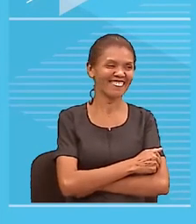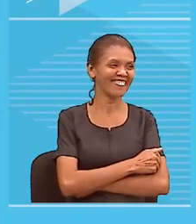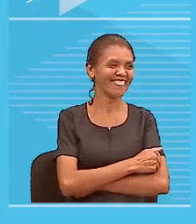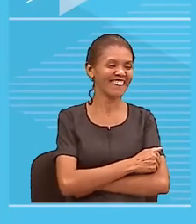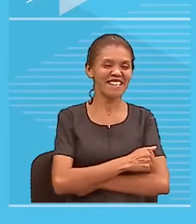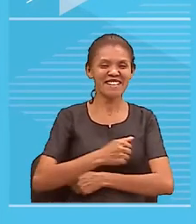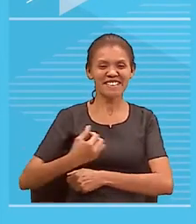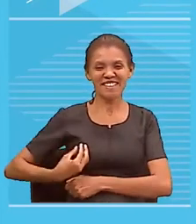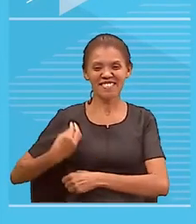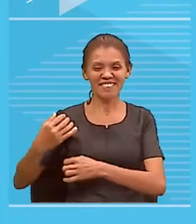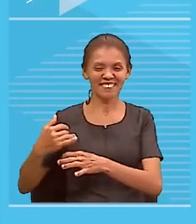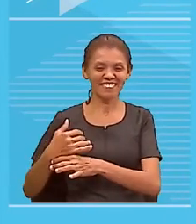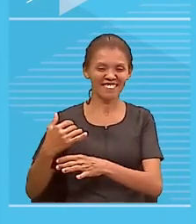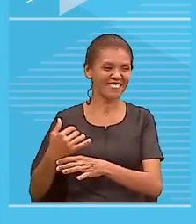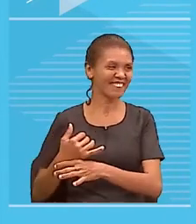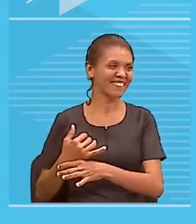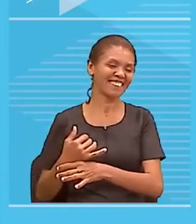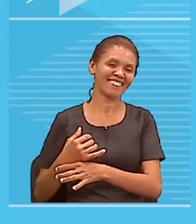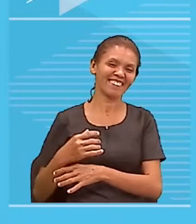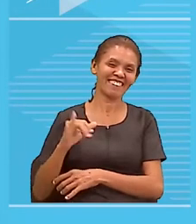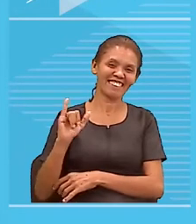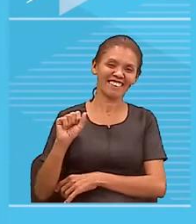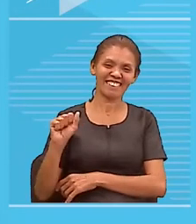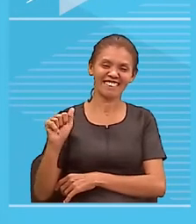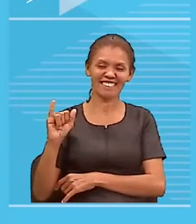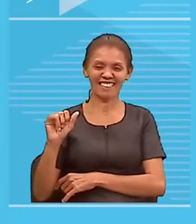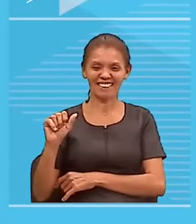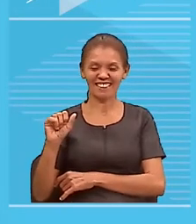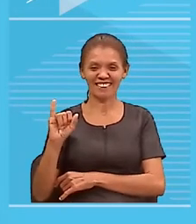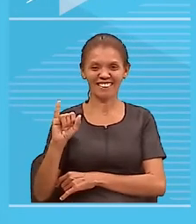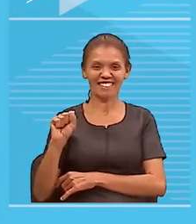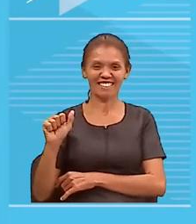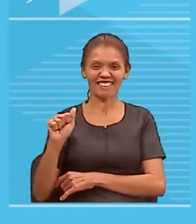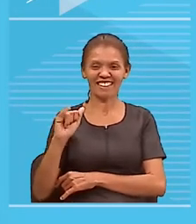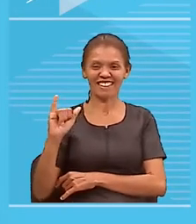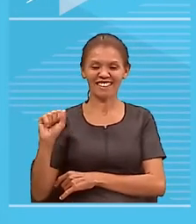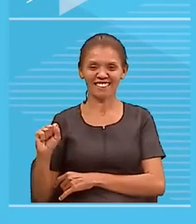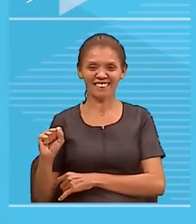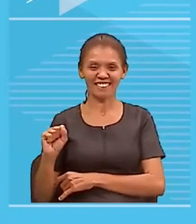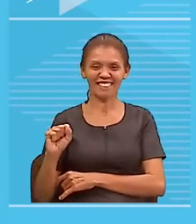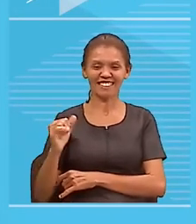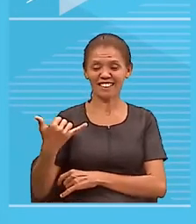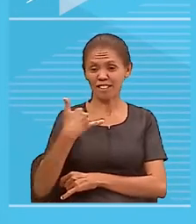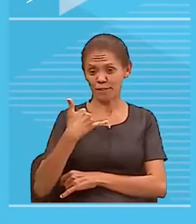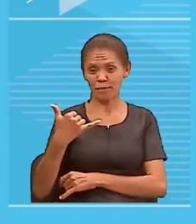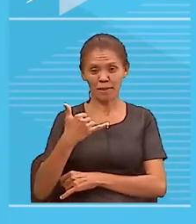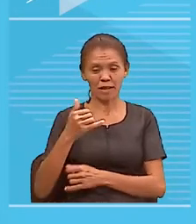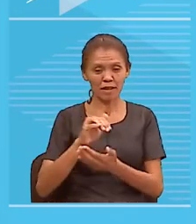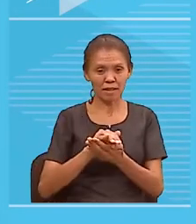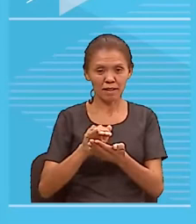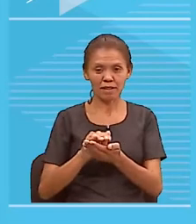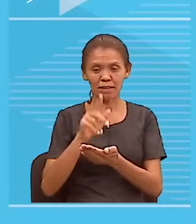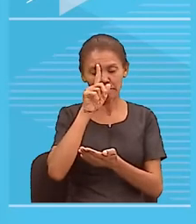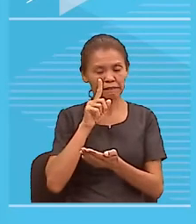não acredita gente dos a Adriana não não tem ninguém para parar com essa conversa mesmo não você é